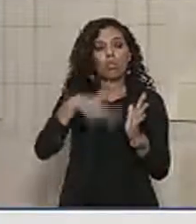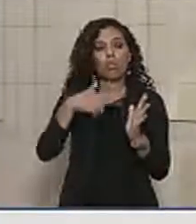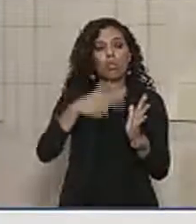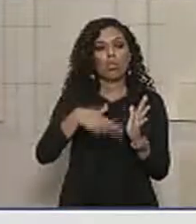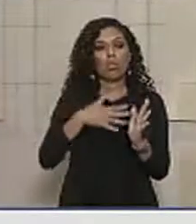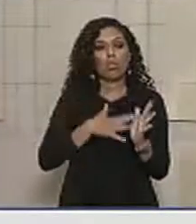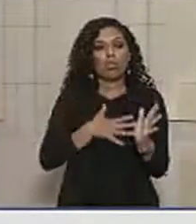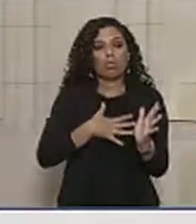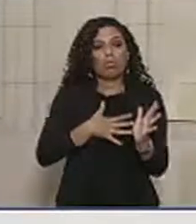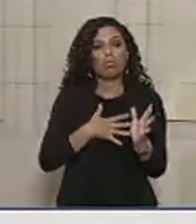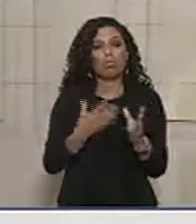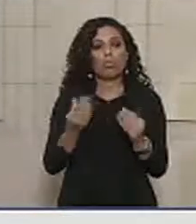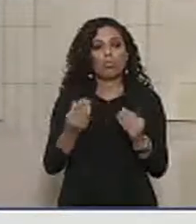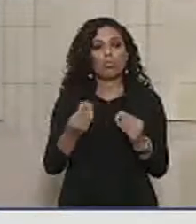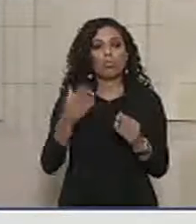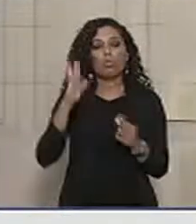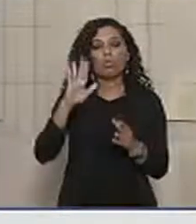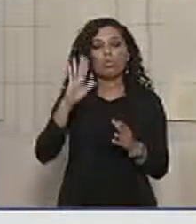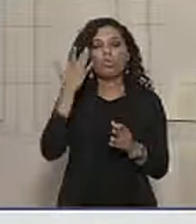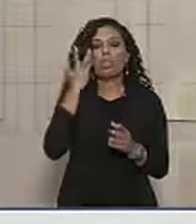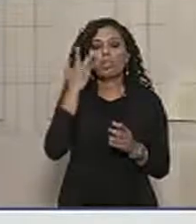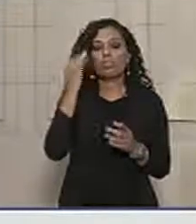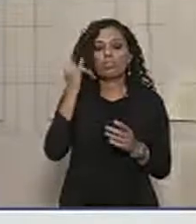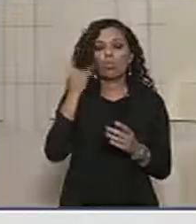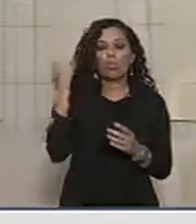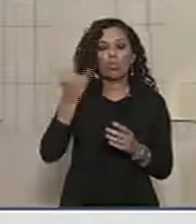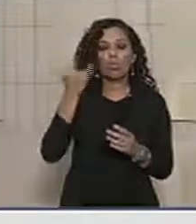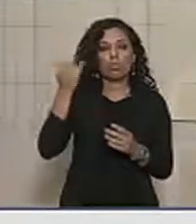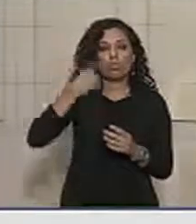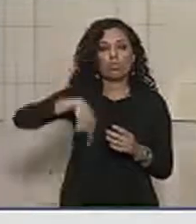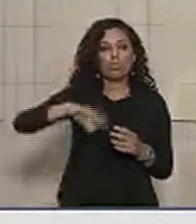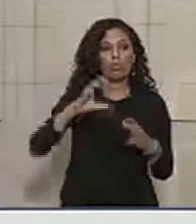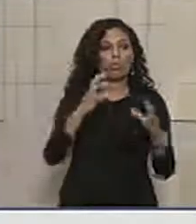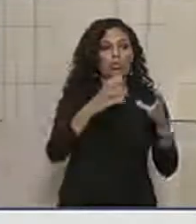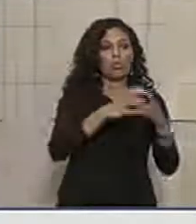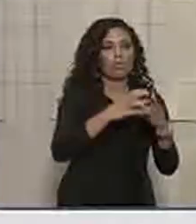gostei muito, mas acho que é oportuno esticar e implementar para todas as comissões. Muito obrigado.